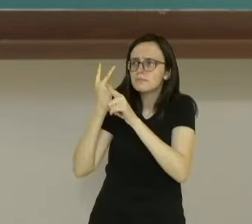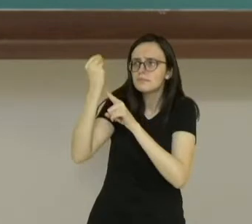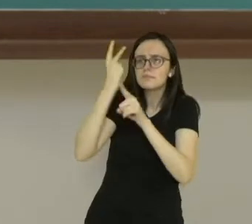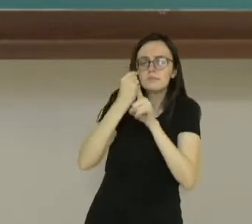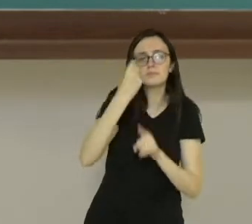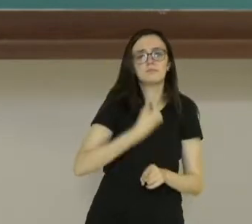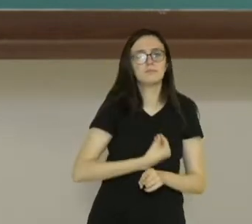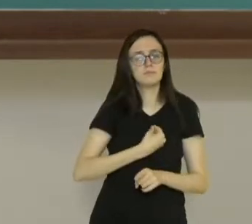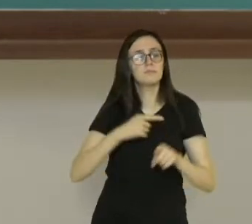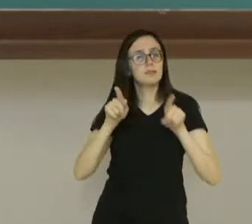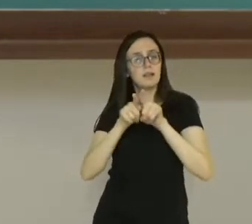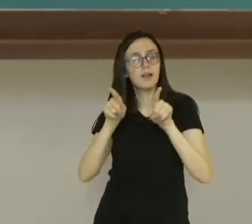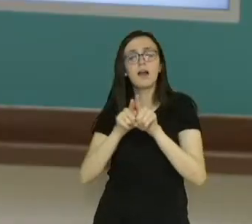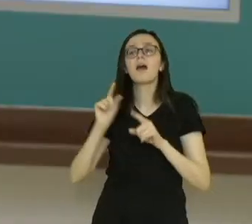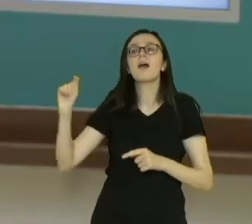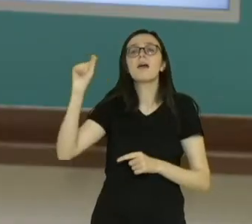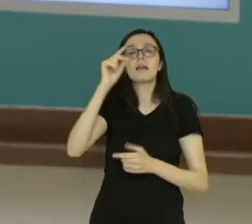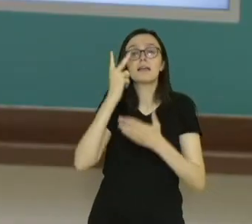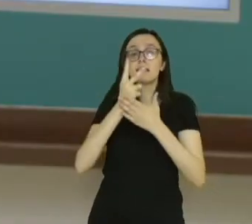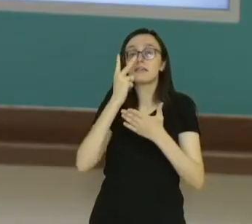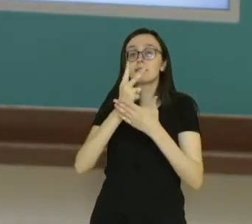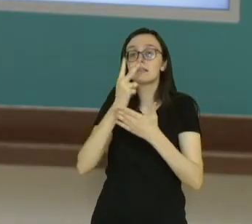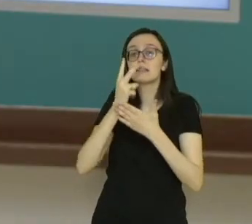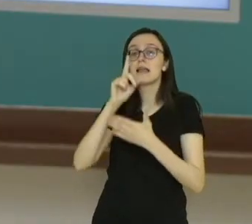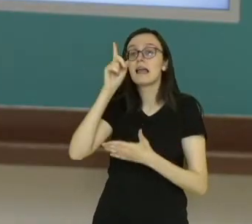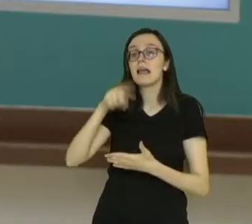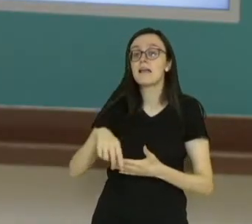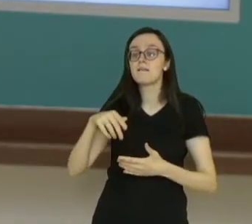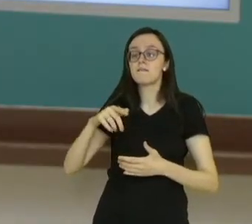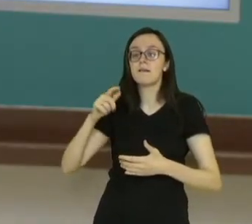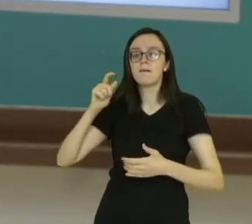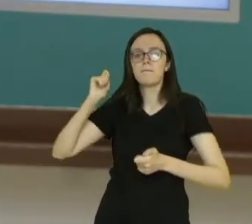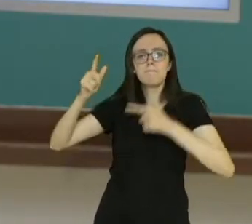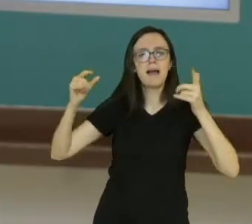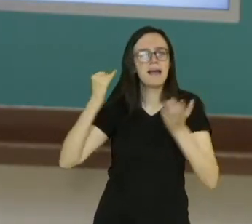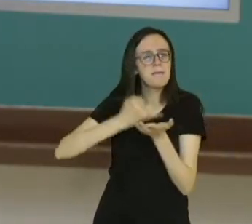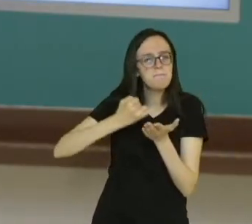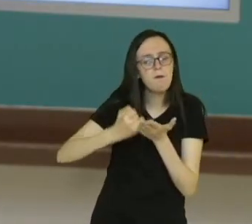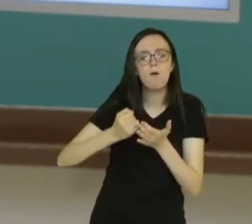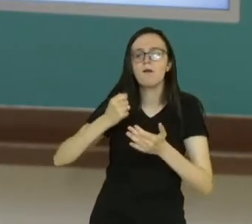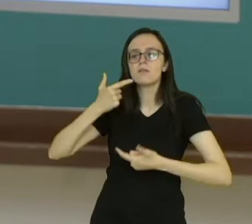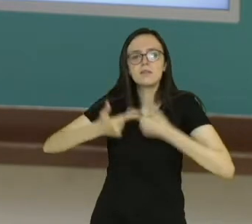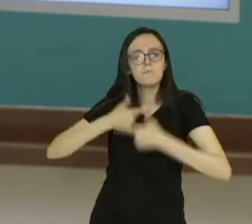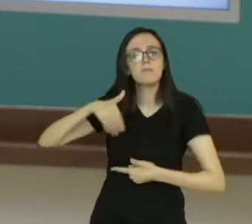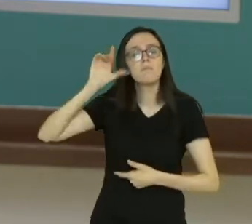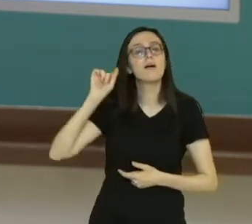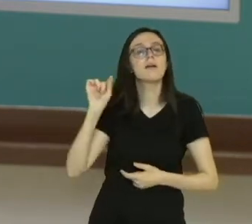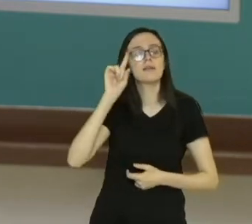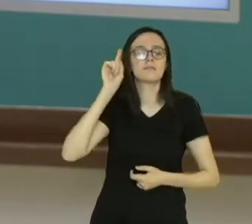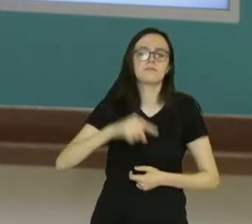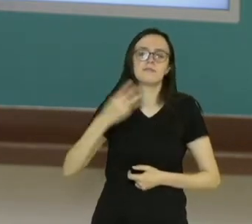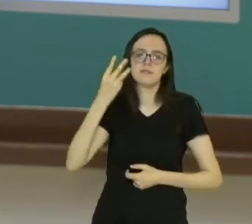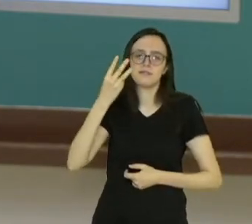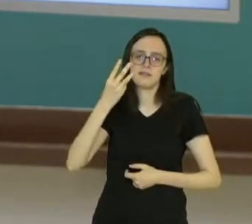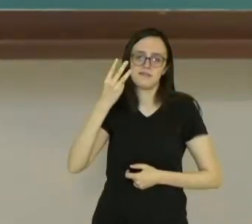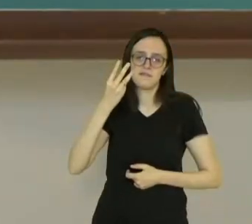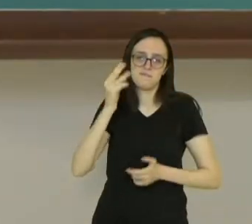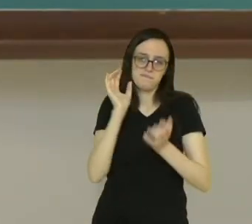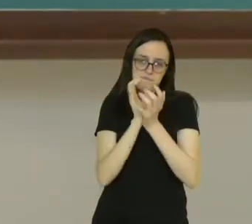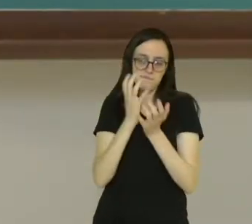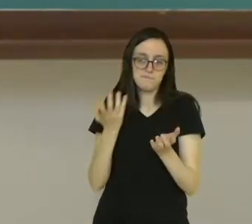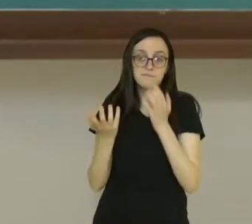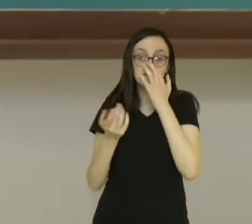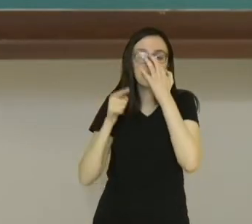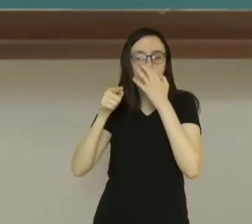suas ideias e quem sempre ia pagar os mais altos impostos ia ter que trabalhar mais? O terceiro estado. O terceiro estado